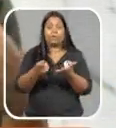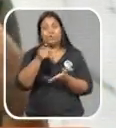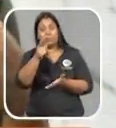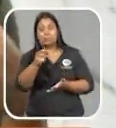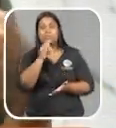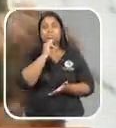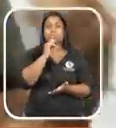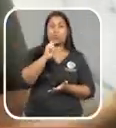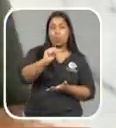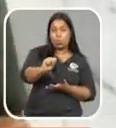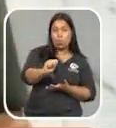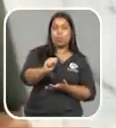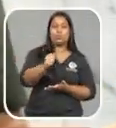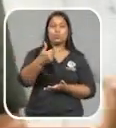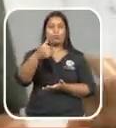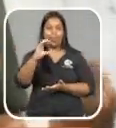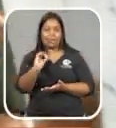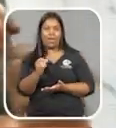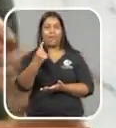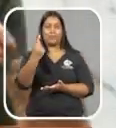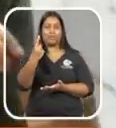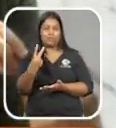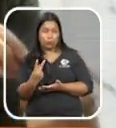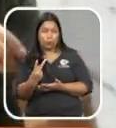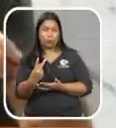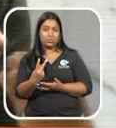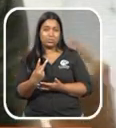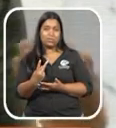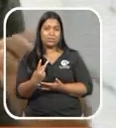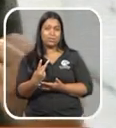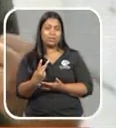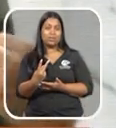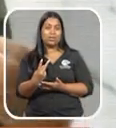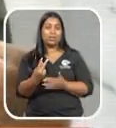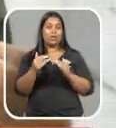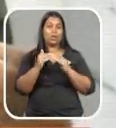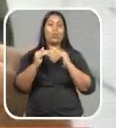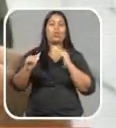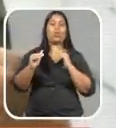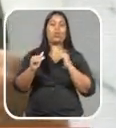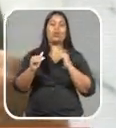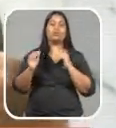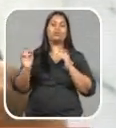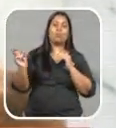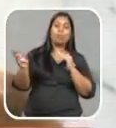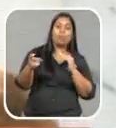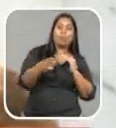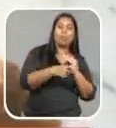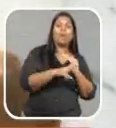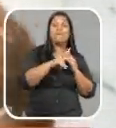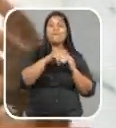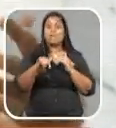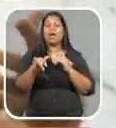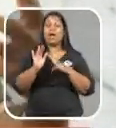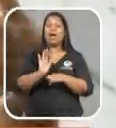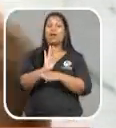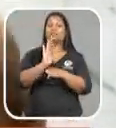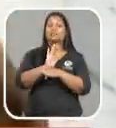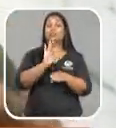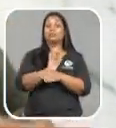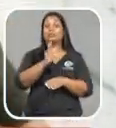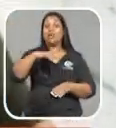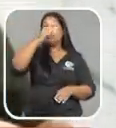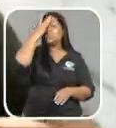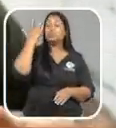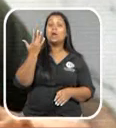né, fique contra uma reforma tributária que, na verdade, vai taxar quem ganha milhões, O que não pode é você